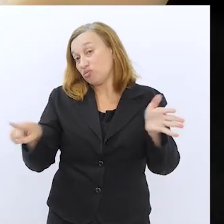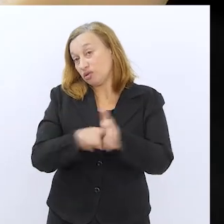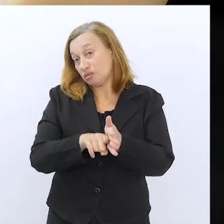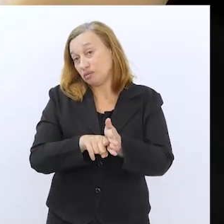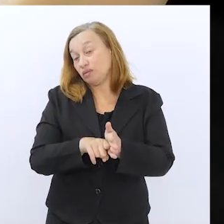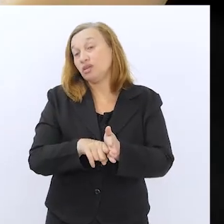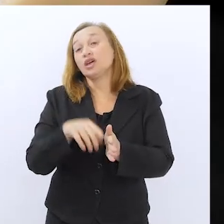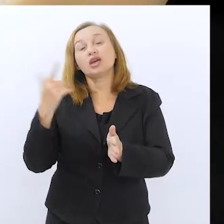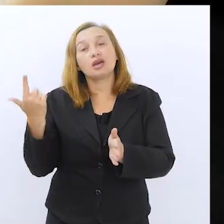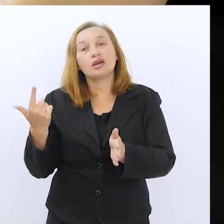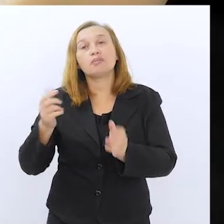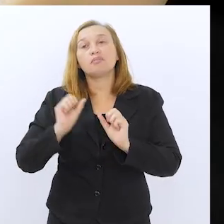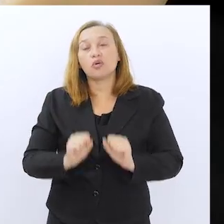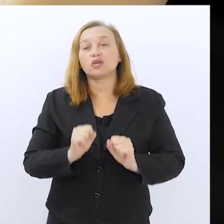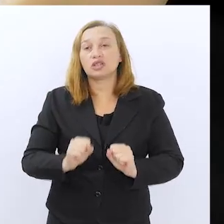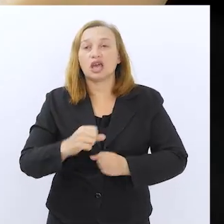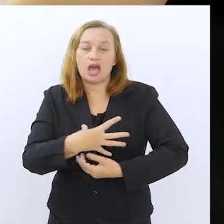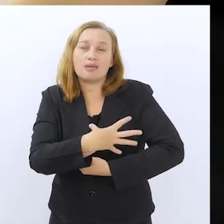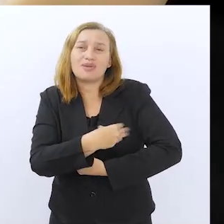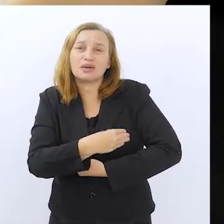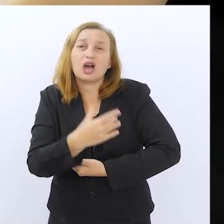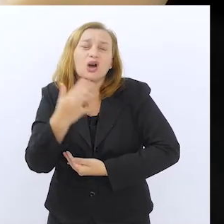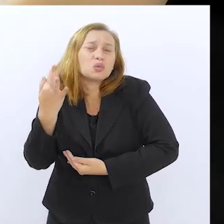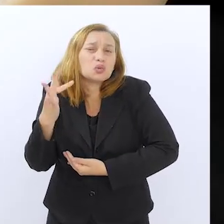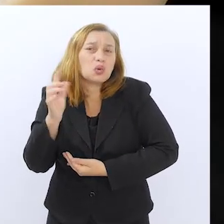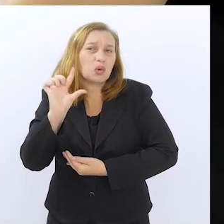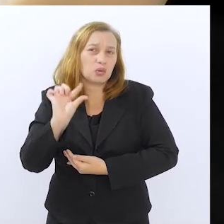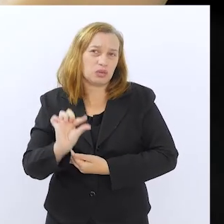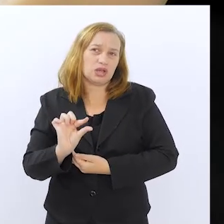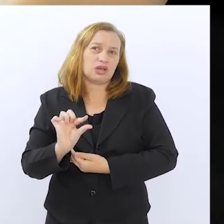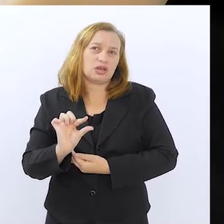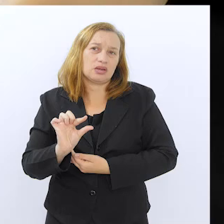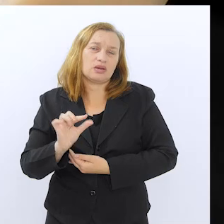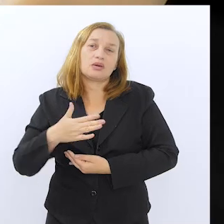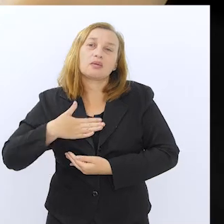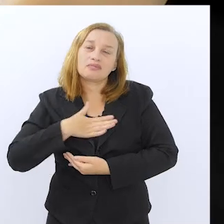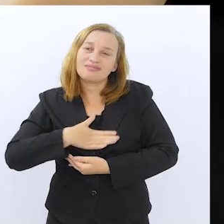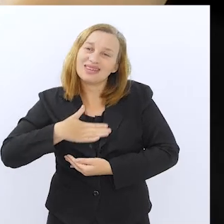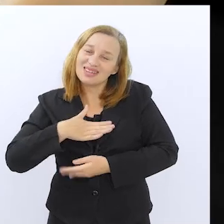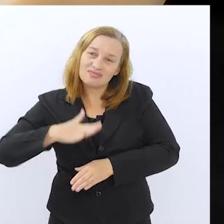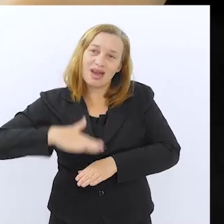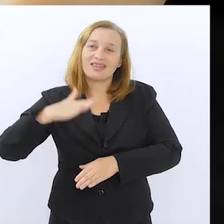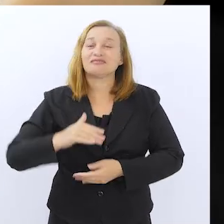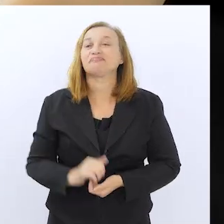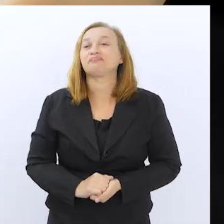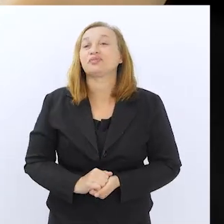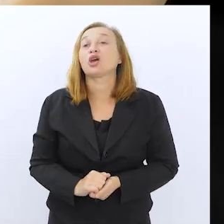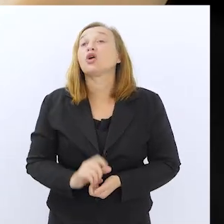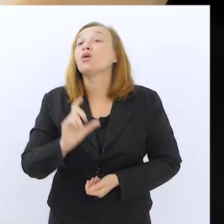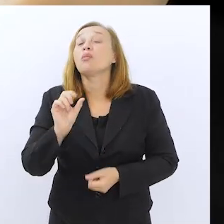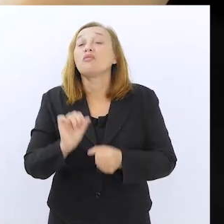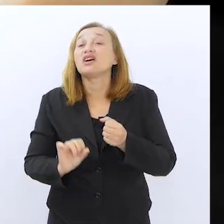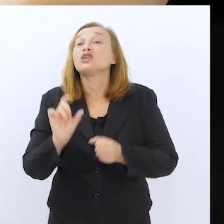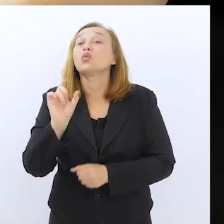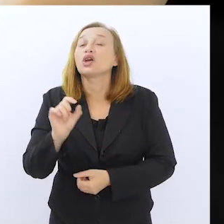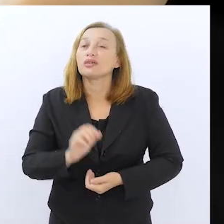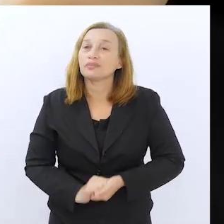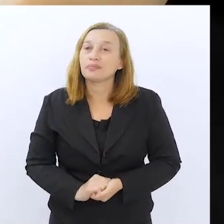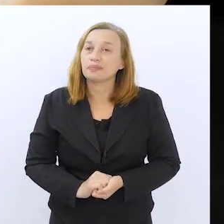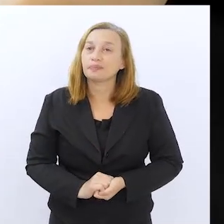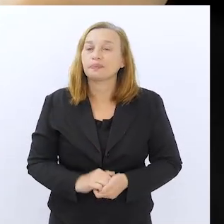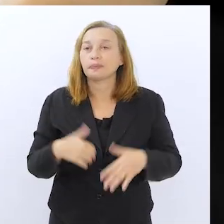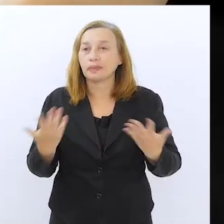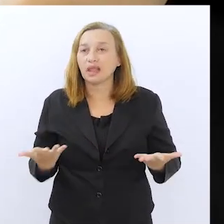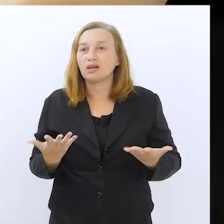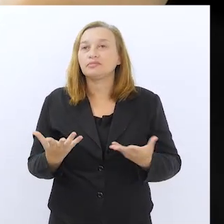já diminuir esse processo e poder amamentar com menos dor e vírgula, com mais prazer, vamos dizer assim? O que ela pode